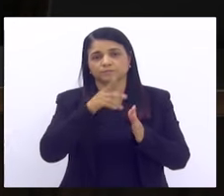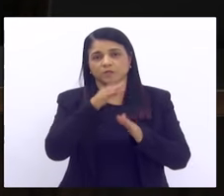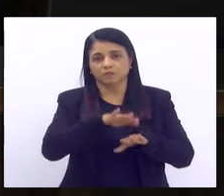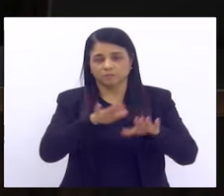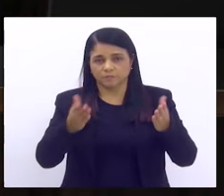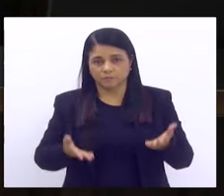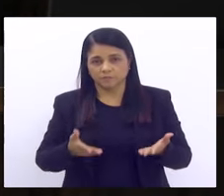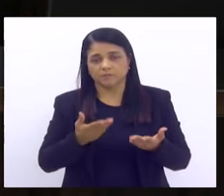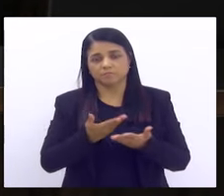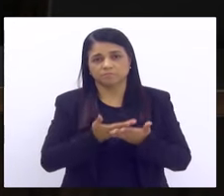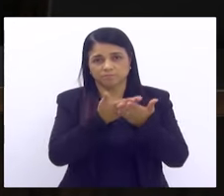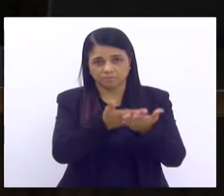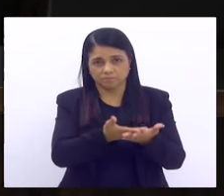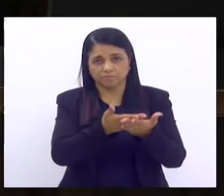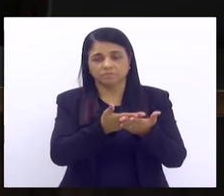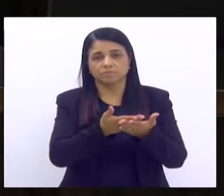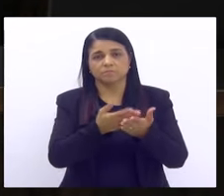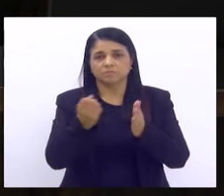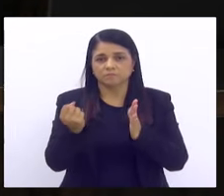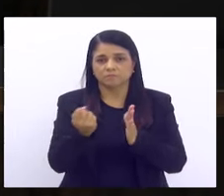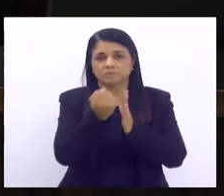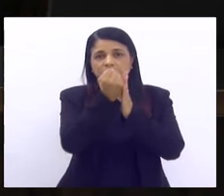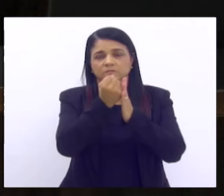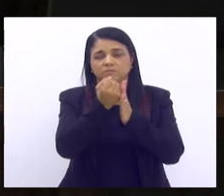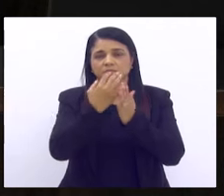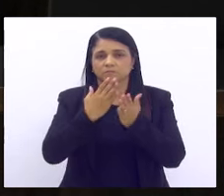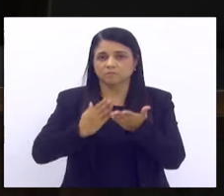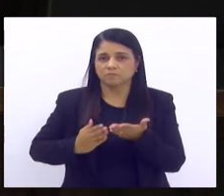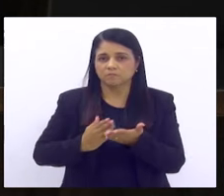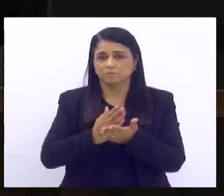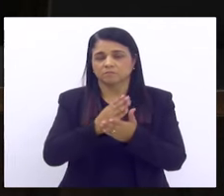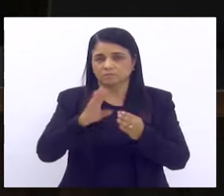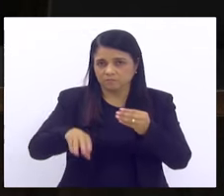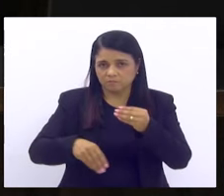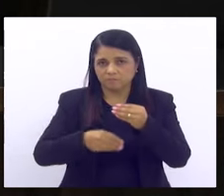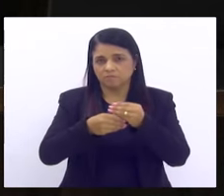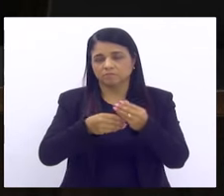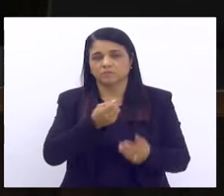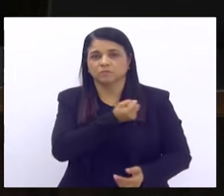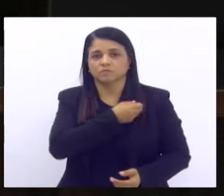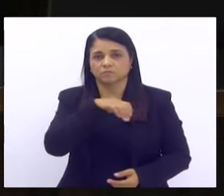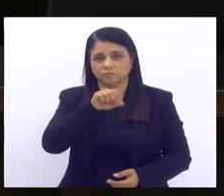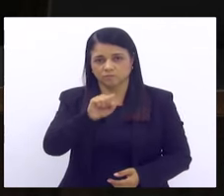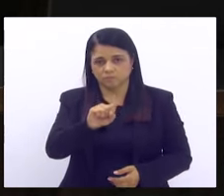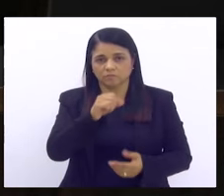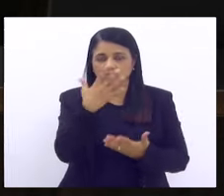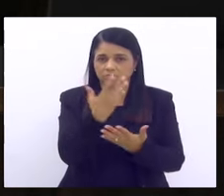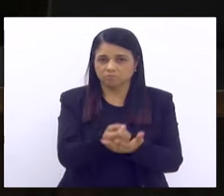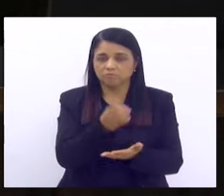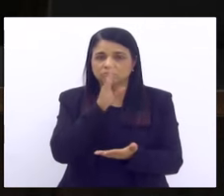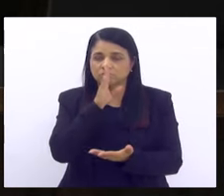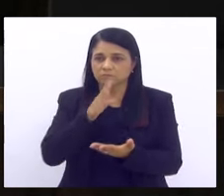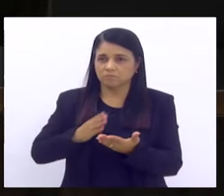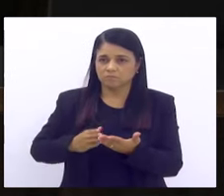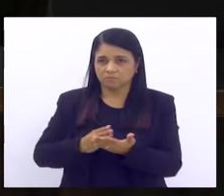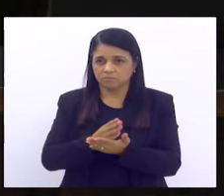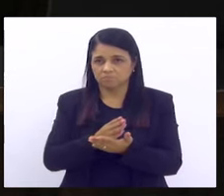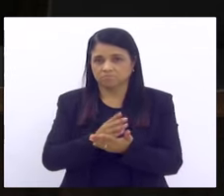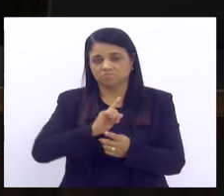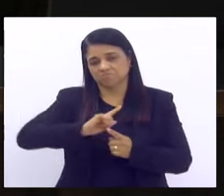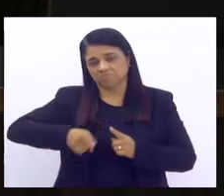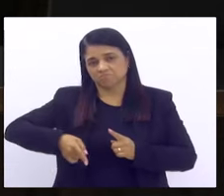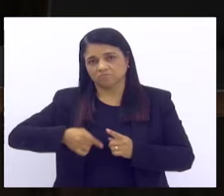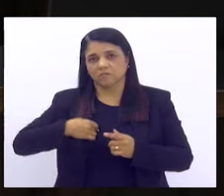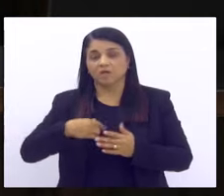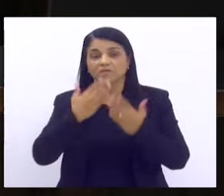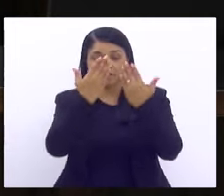o seguinte requerimento. Destaque para aprovação da emenda aditiva número 8. Senhores que aprovam, permaneçam como estão. Rejeitado.